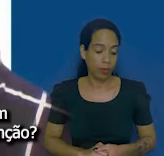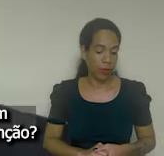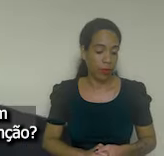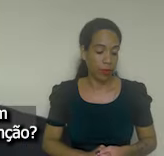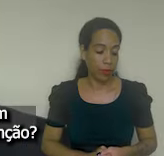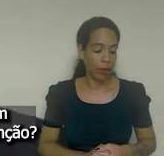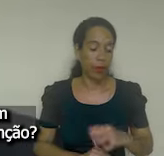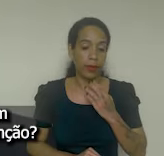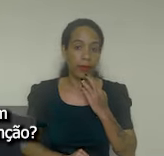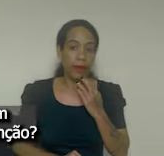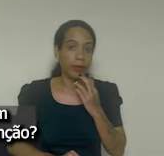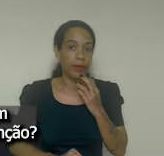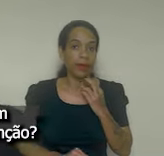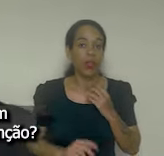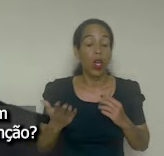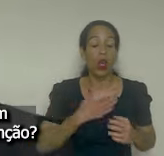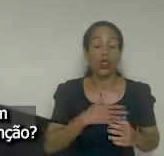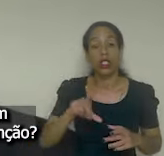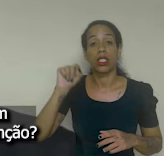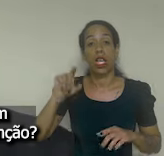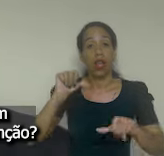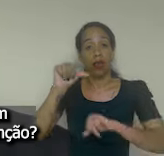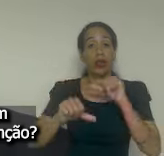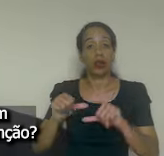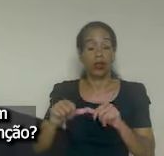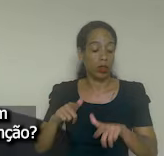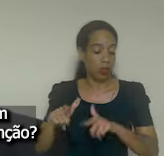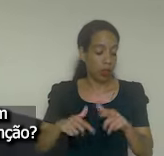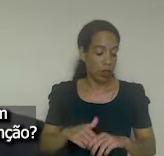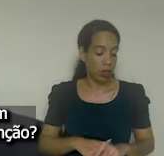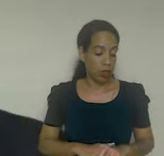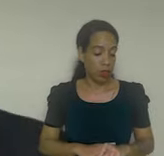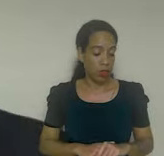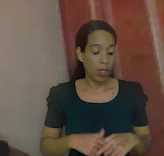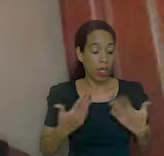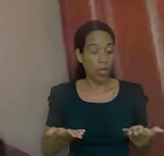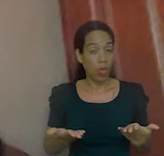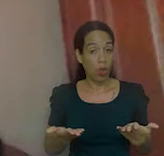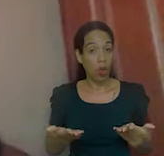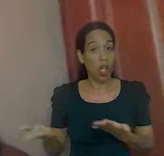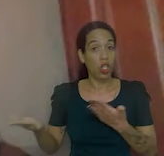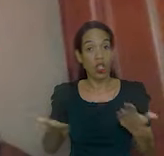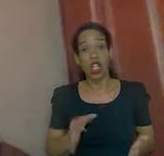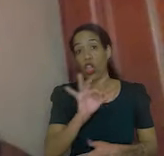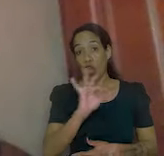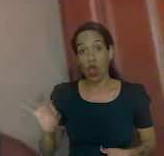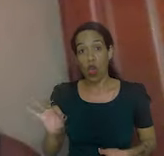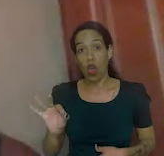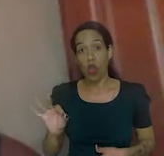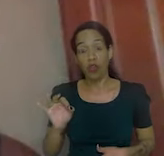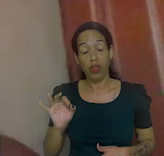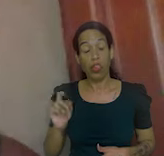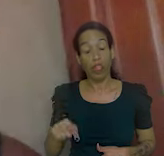E você, Eu digo que Bianca, o que você gostaria de destacar em relação à reforma, assim, que mais te chamou a atenção no livro? Então, a reforma trouxe novidade. O que